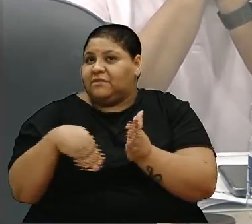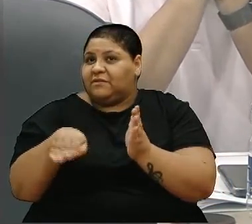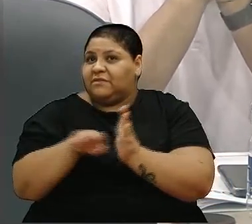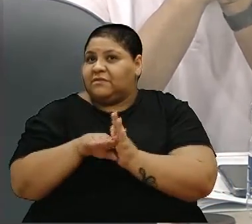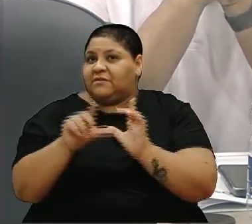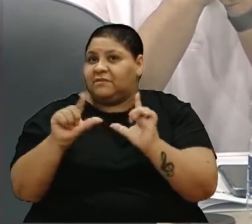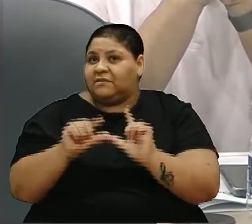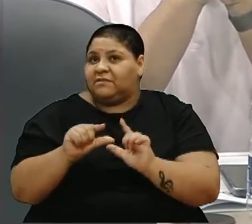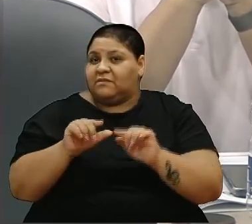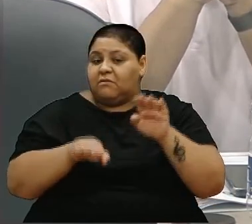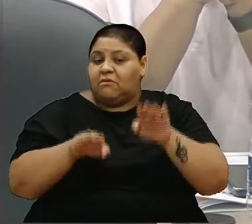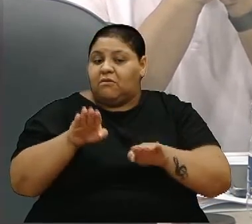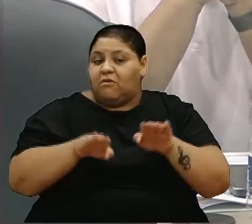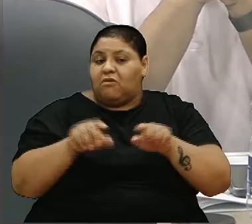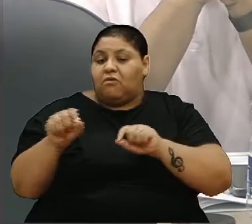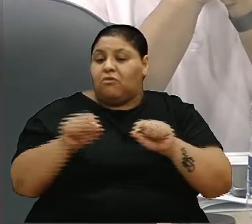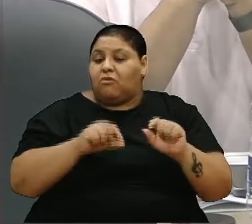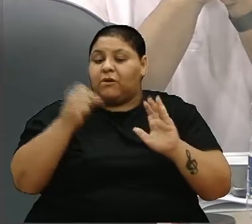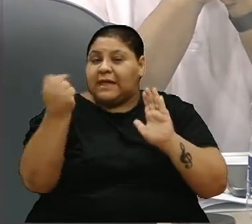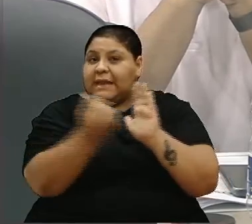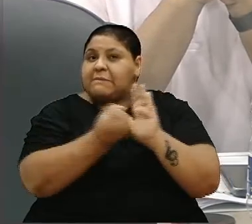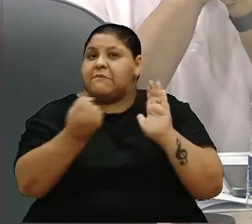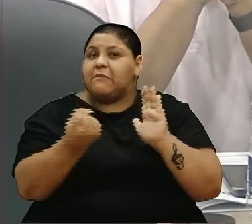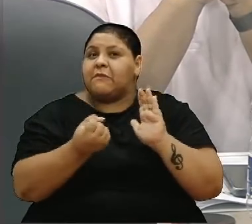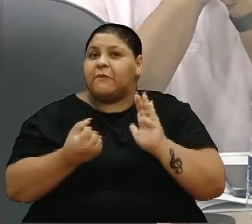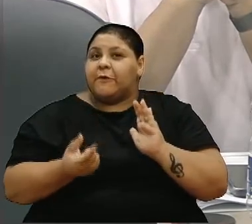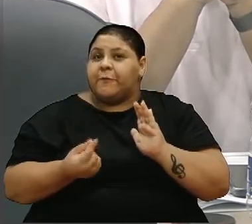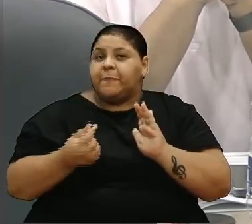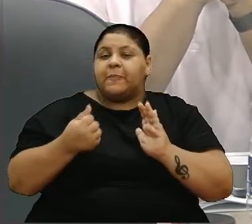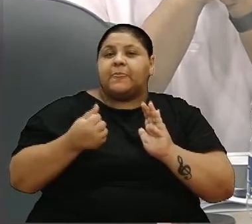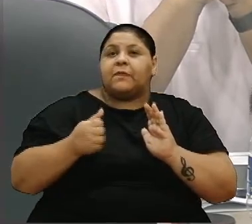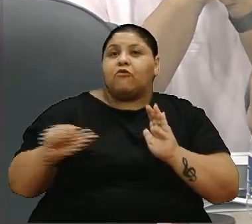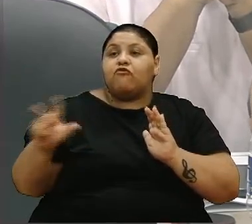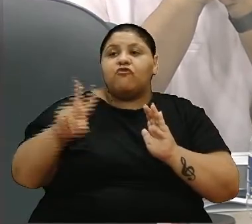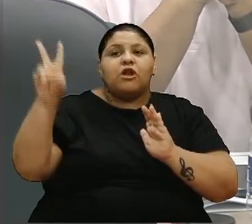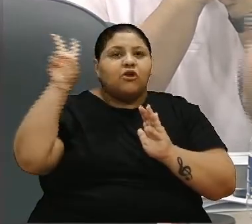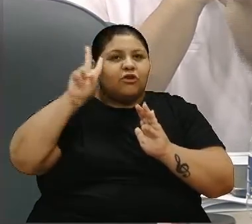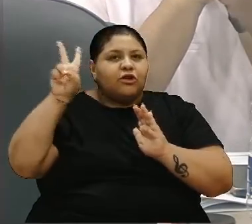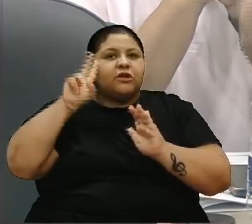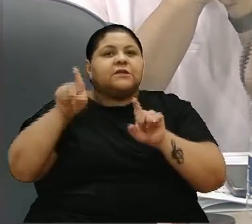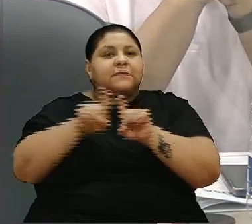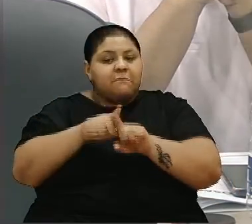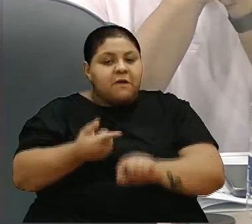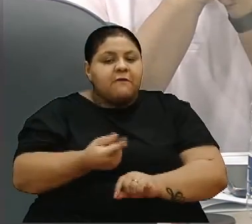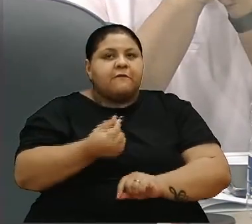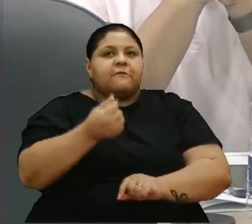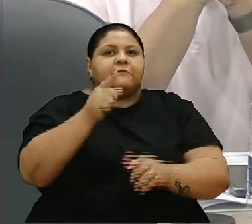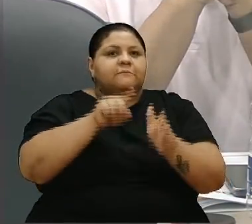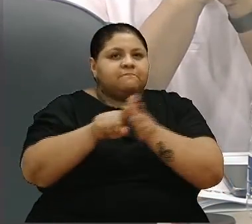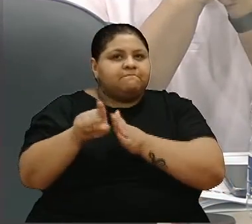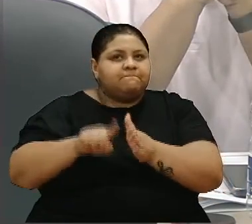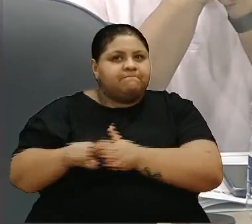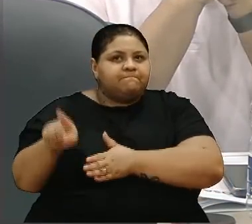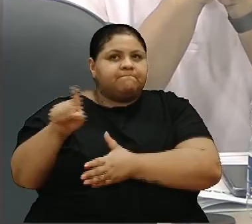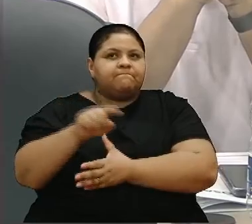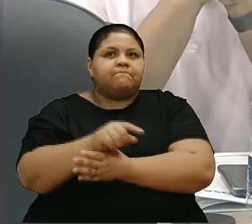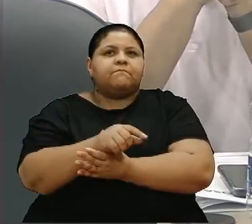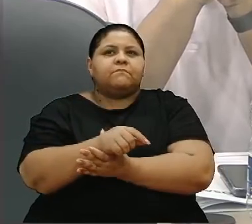pequeno comparado ao que ele simboliza, o valor histórico e o valor, inclusive, financeiro, que foi pesquisado até pelo vereador. Eu peço a